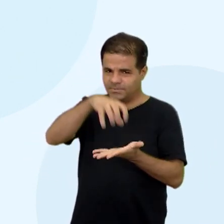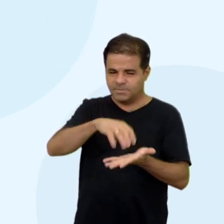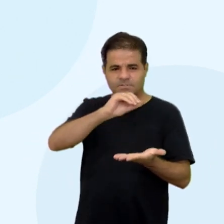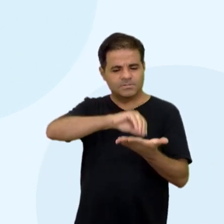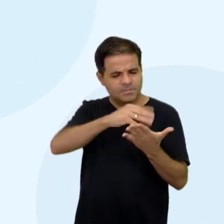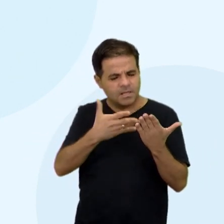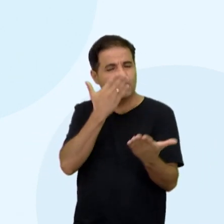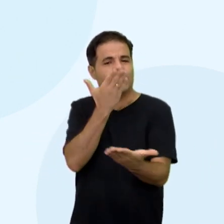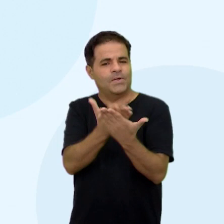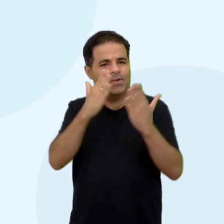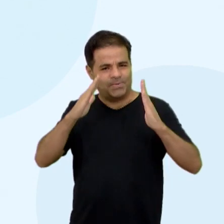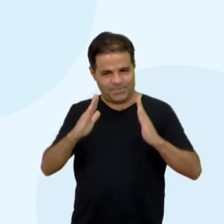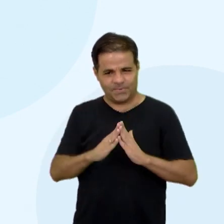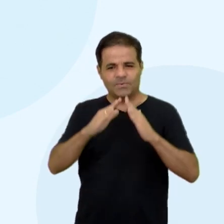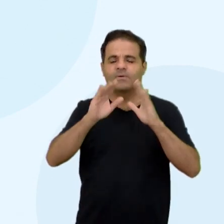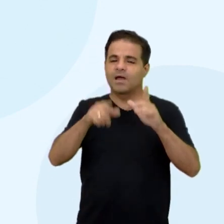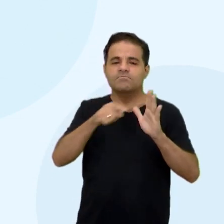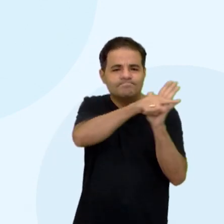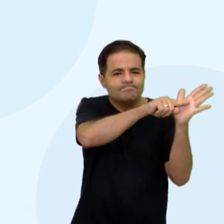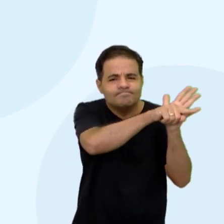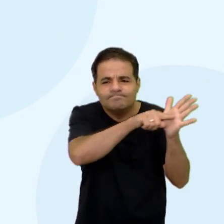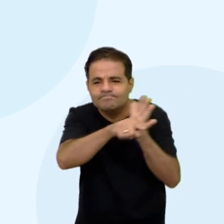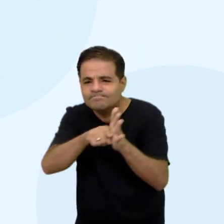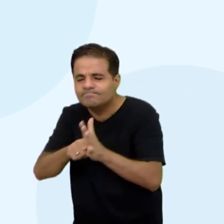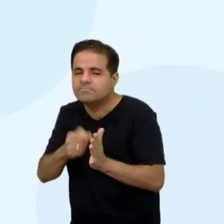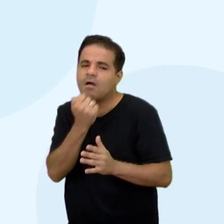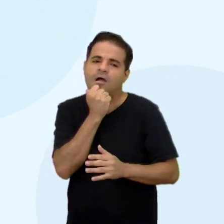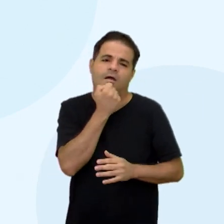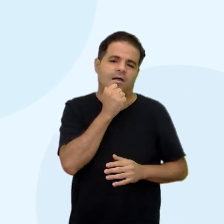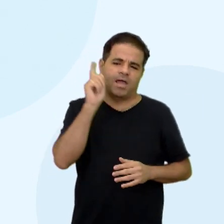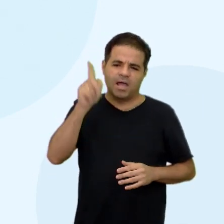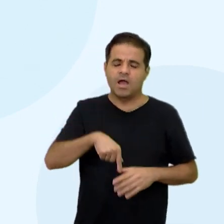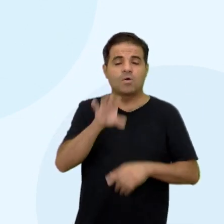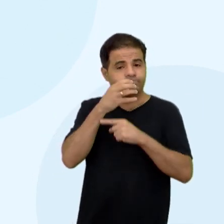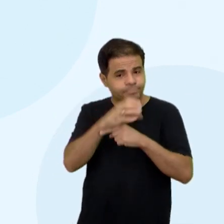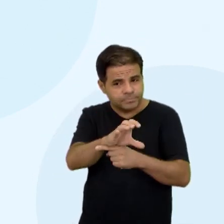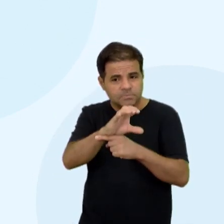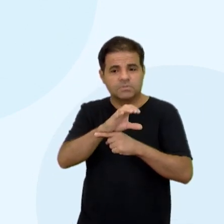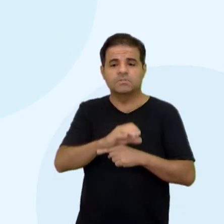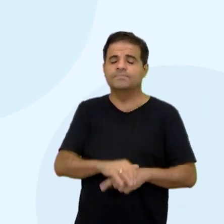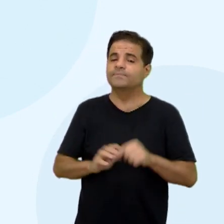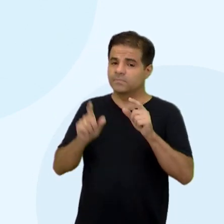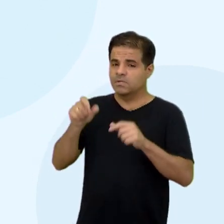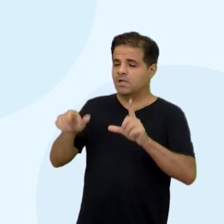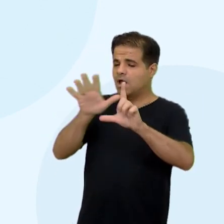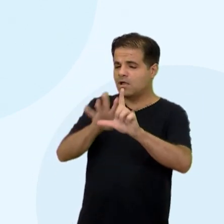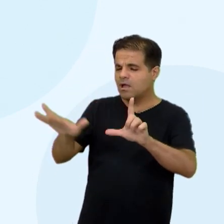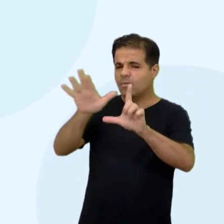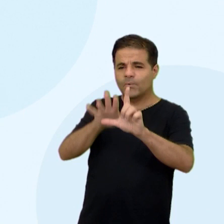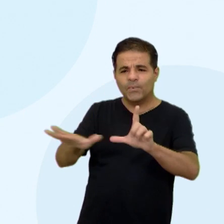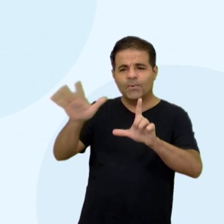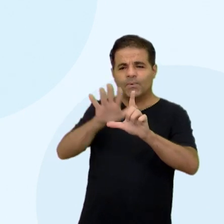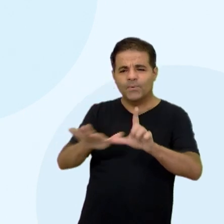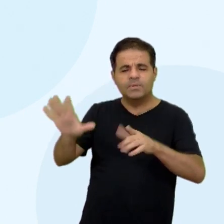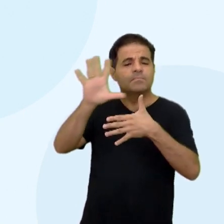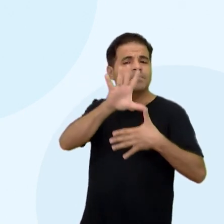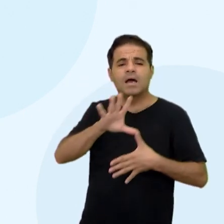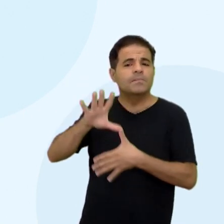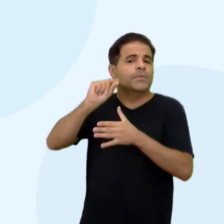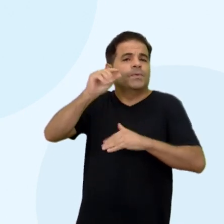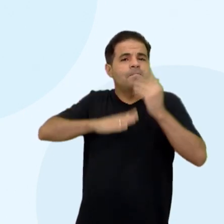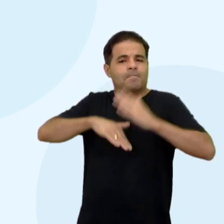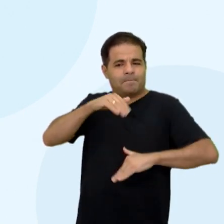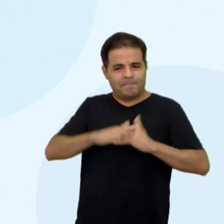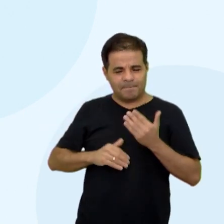curricular é o eixo estruturante de investigação científica. Eu deixo aí embaixo esse QR Code aí do mapa, que é o material